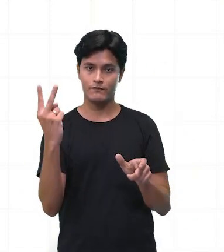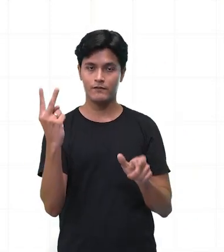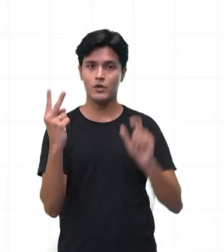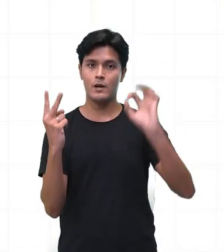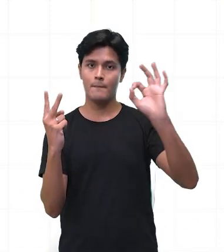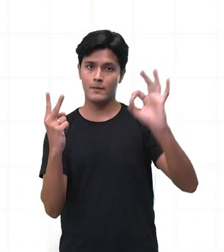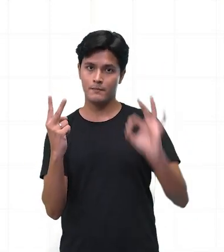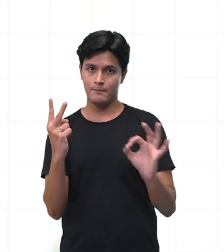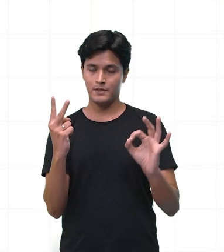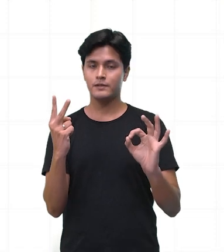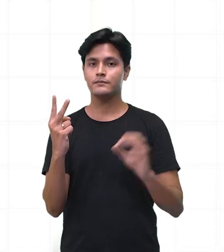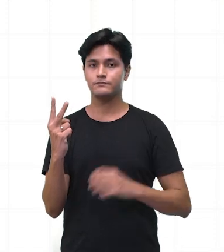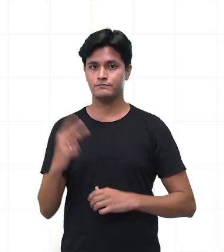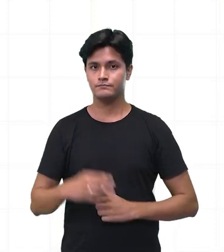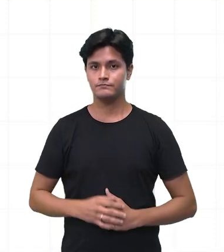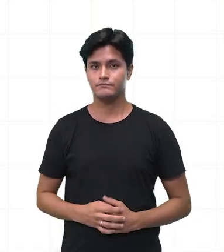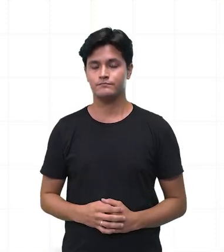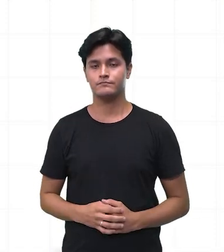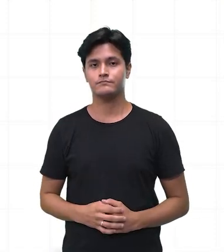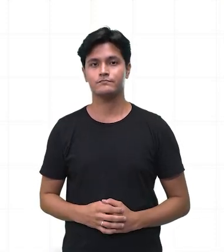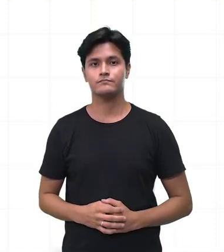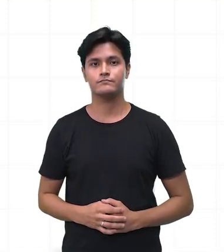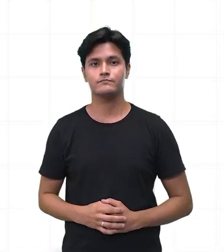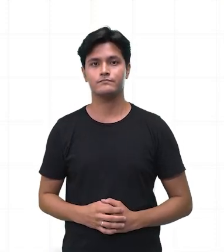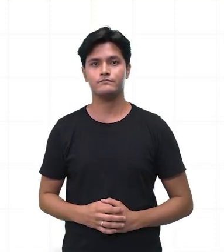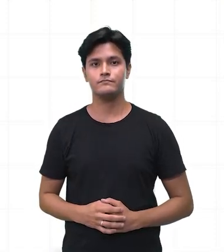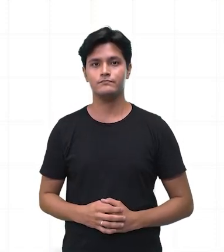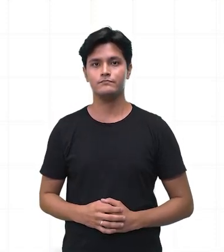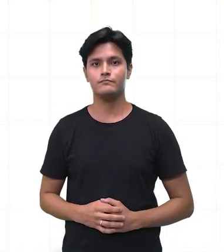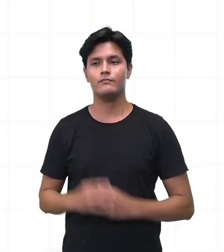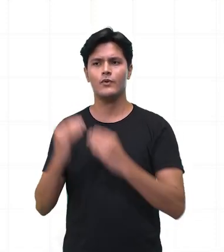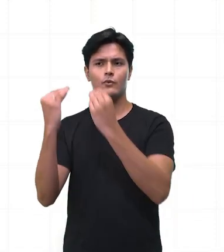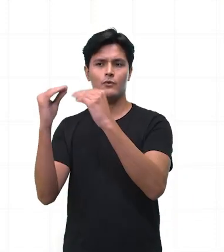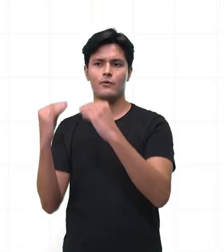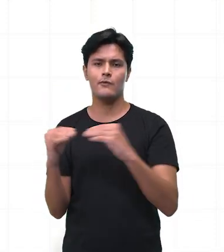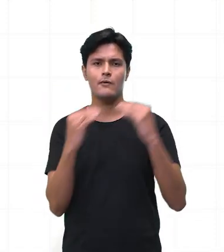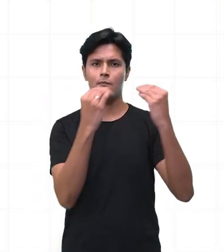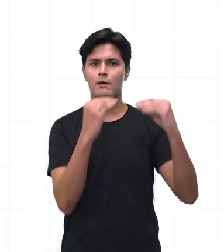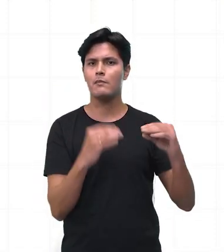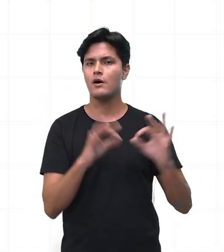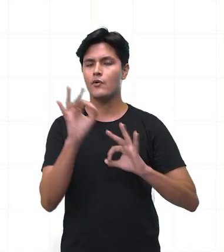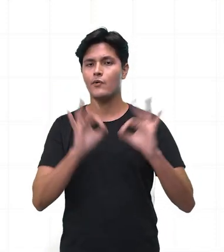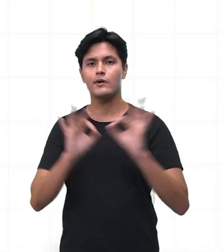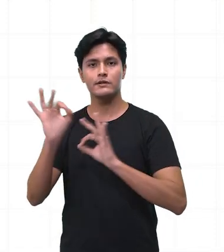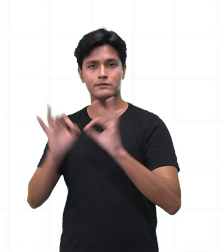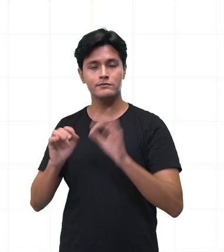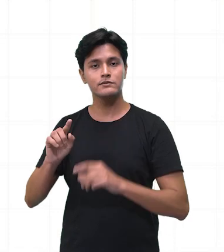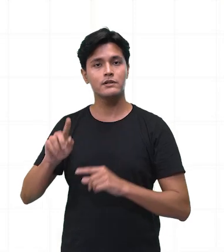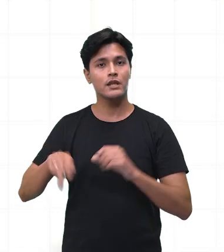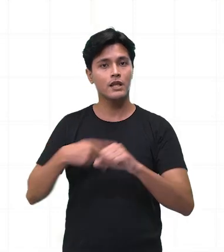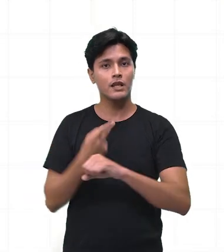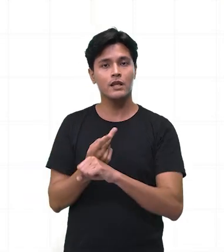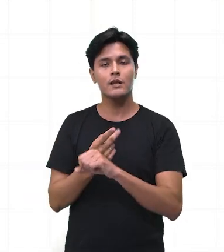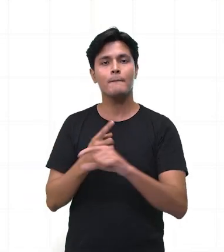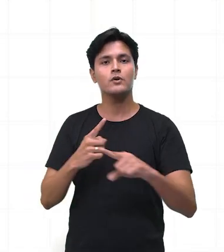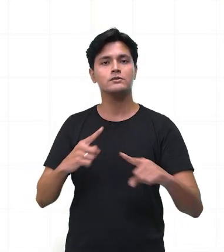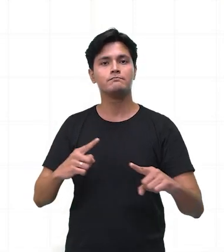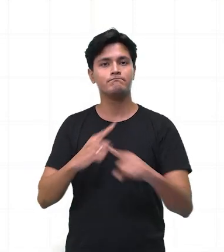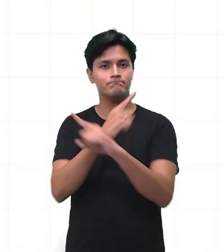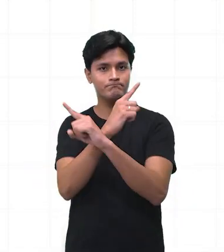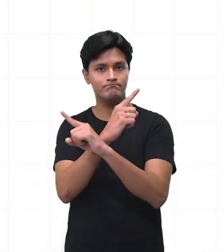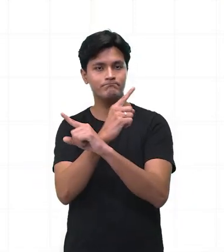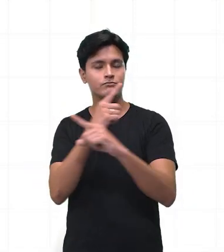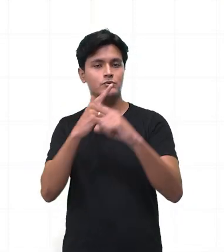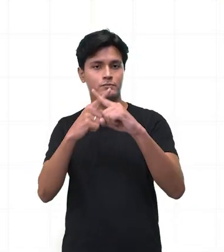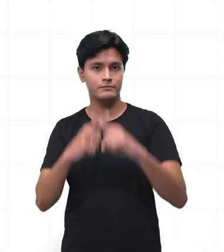com a representação em porcentagem. Coloca na ordem, depois você vai fazer a multiplicação cruzada, conforme está aí